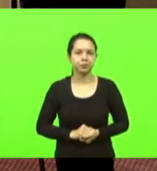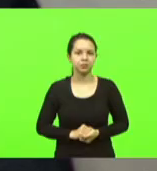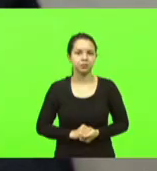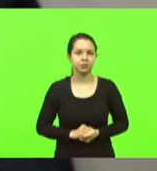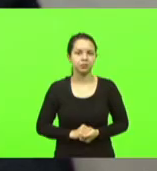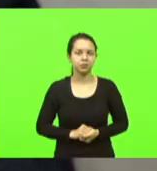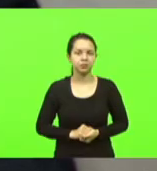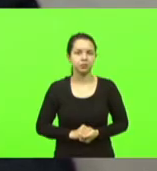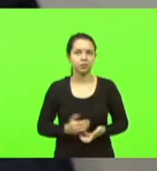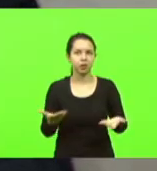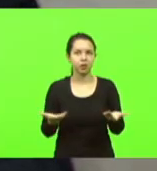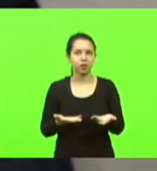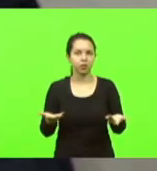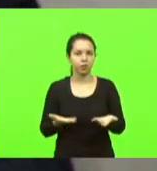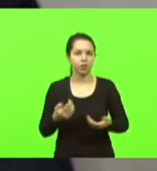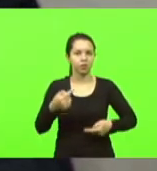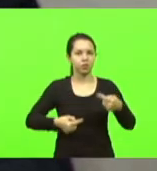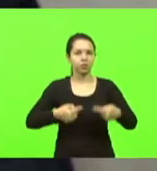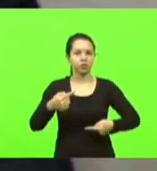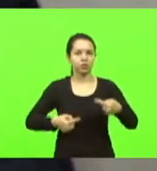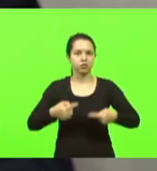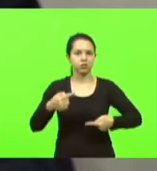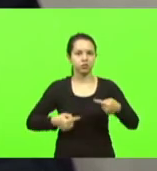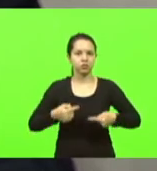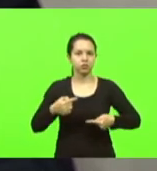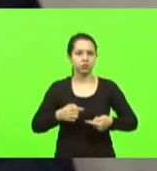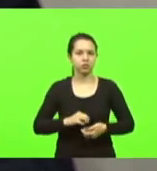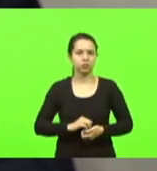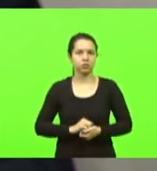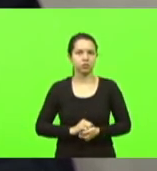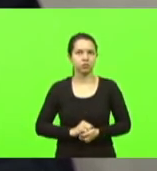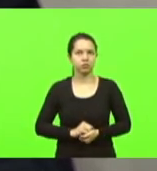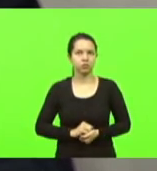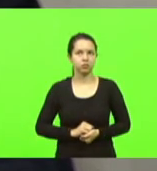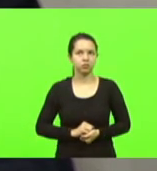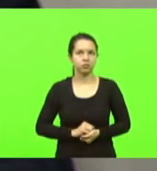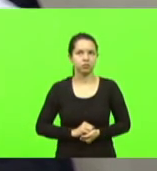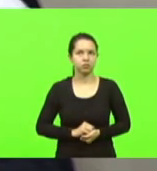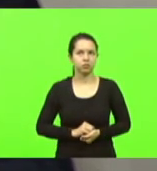e agora nós vamos fazer a discussão G1